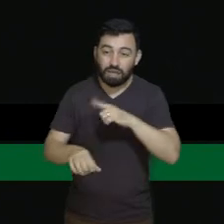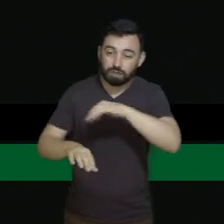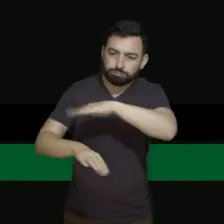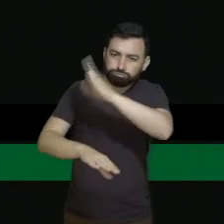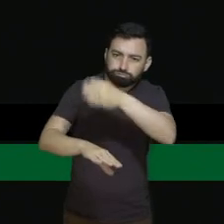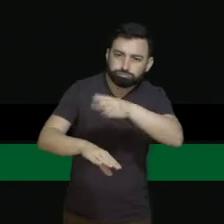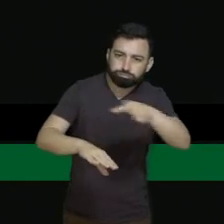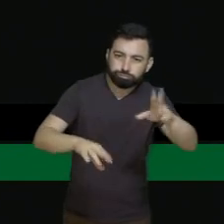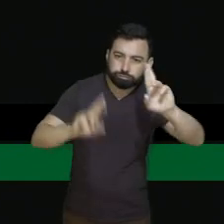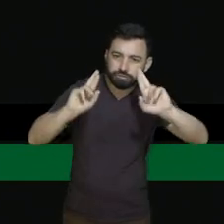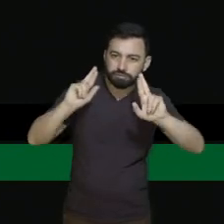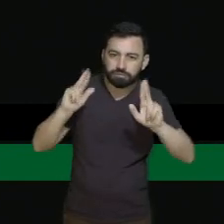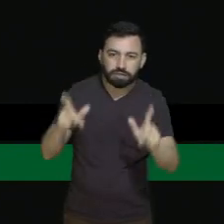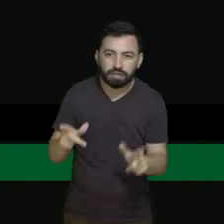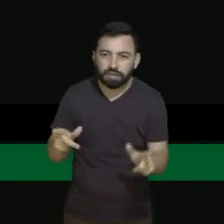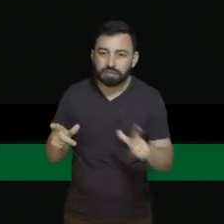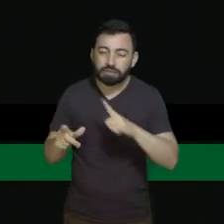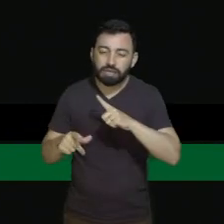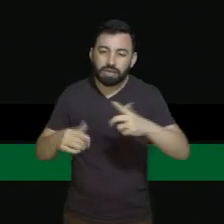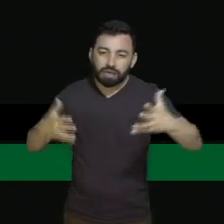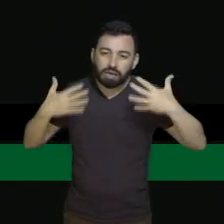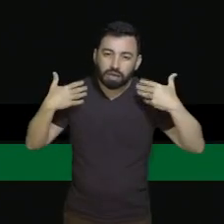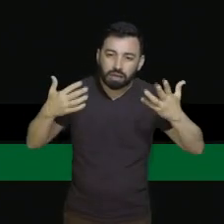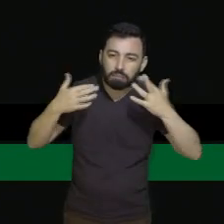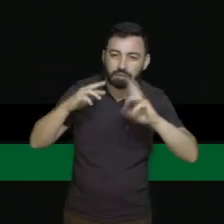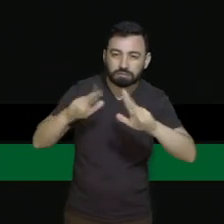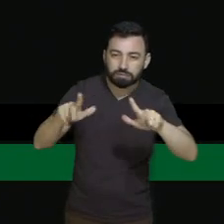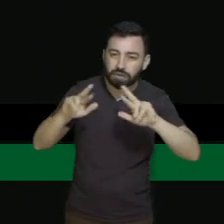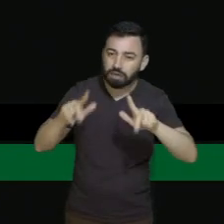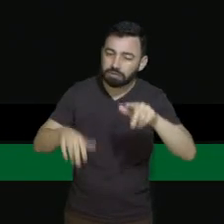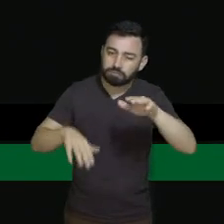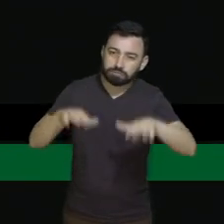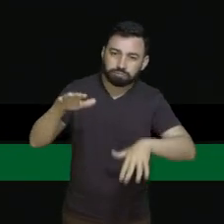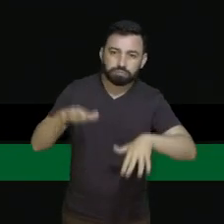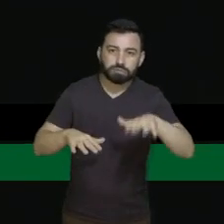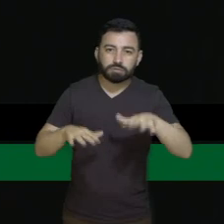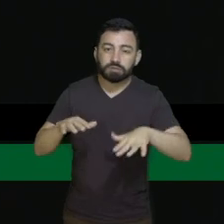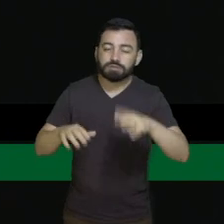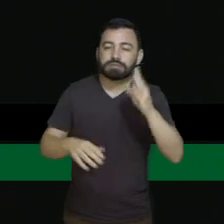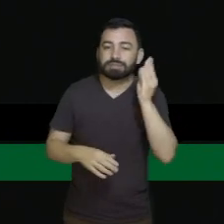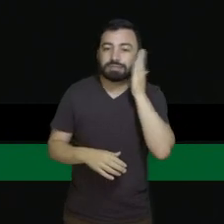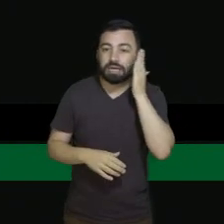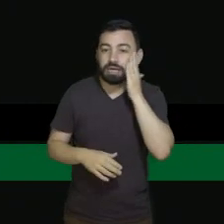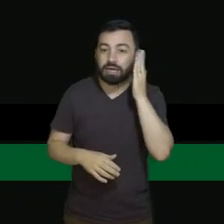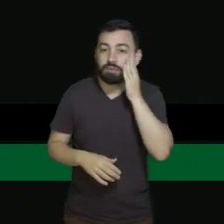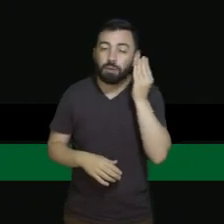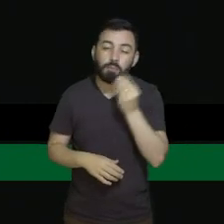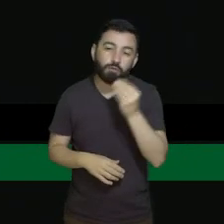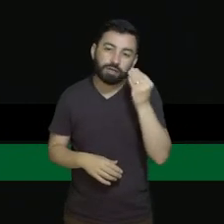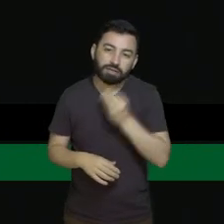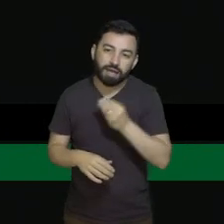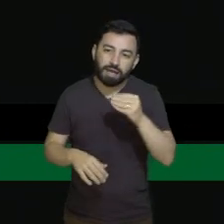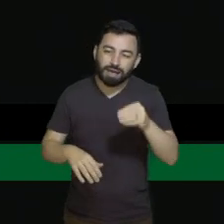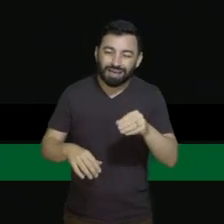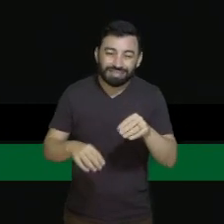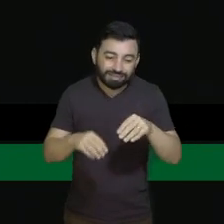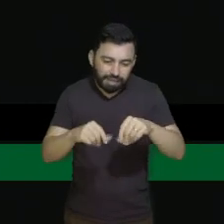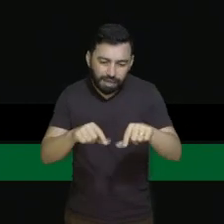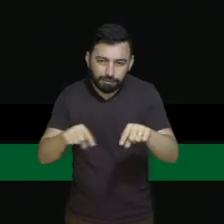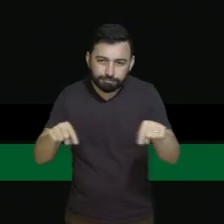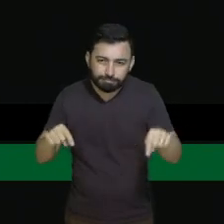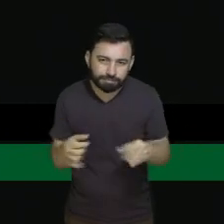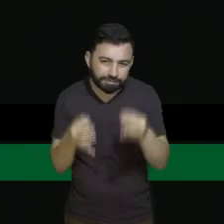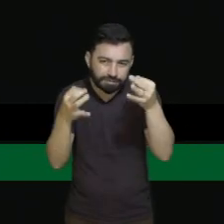diferente, com climas diferentes, sabe aproveitar cada metro de terra desse